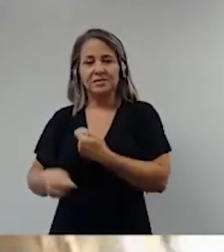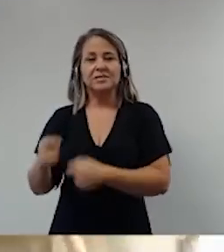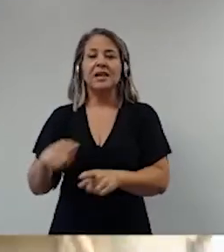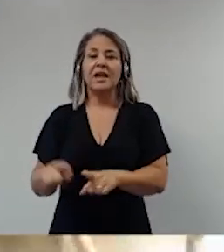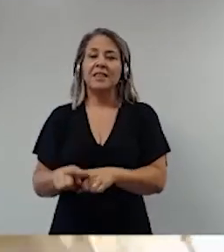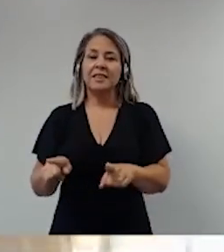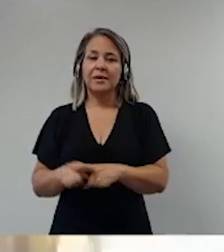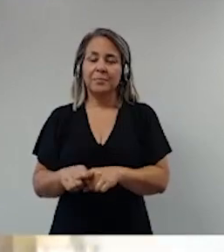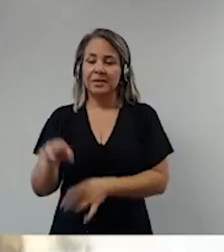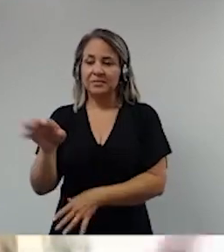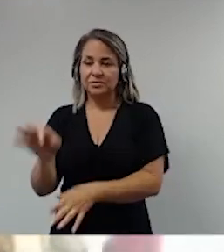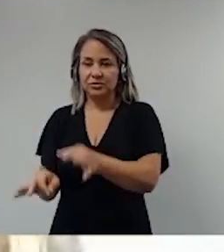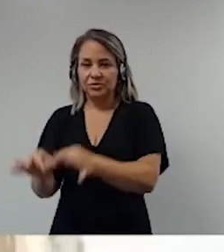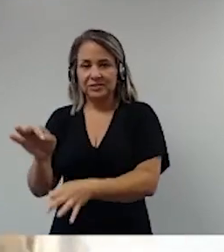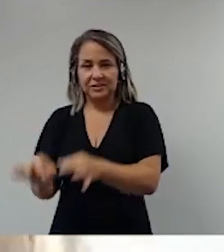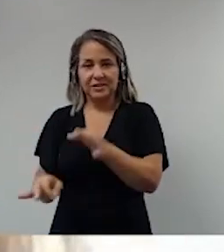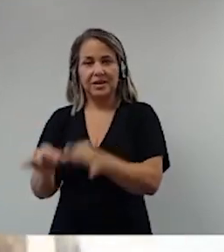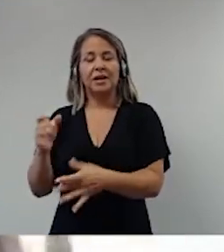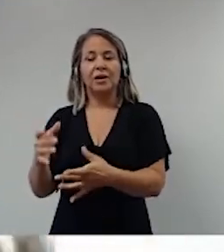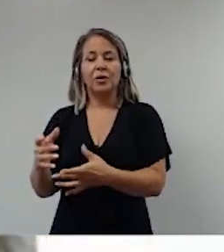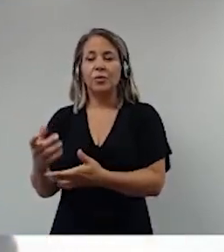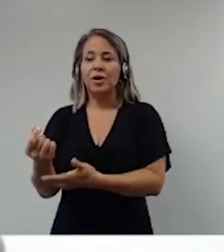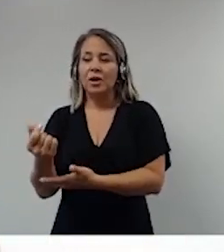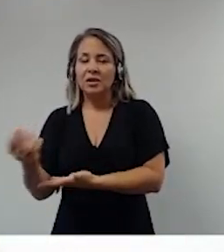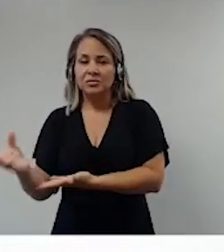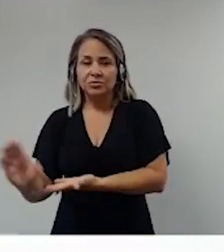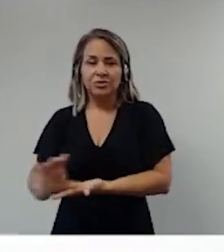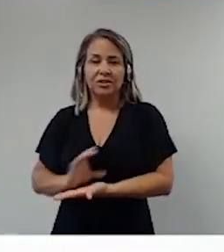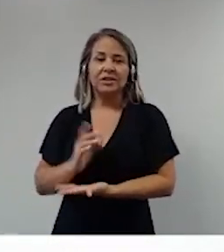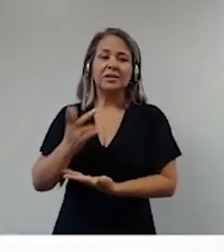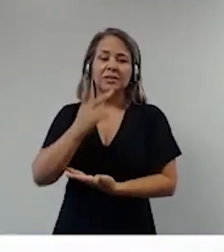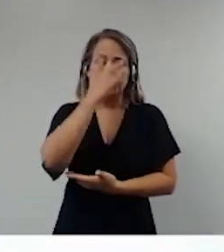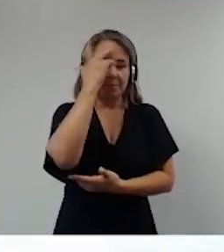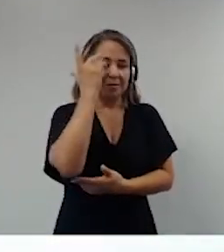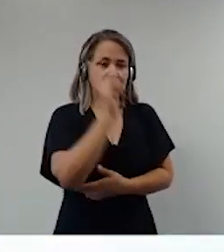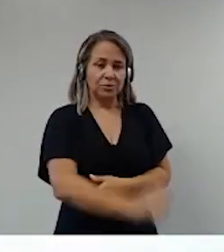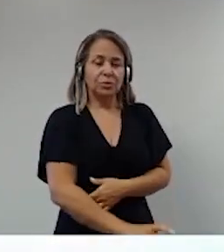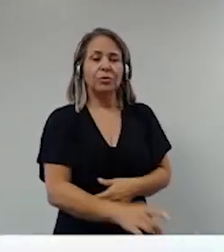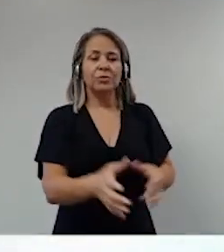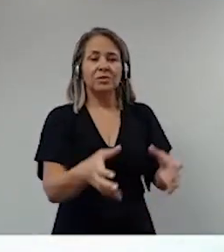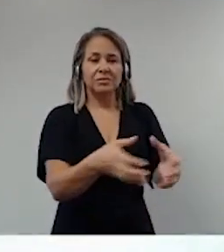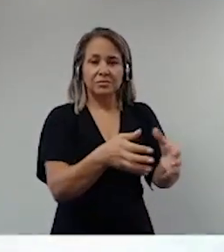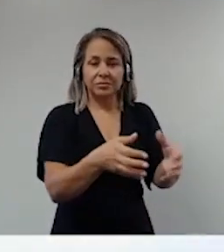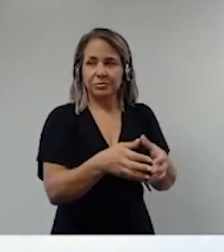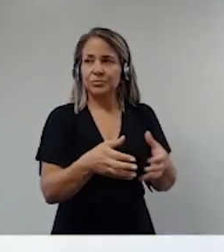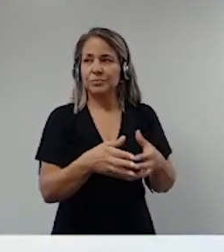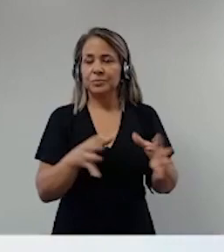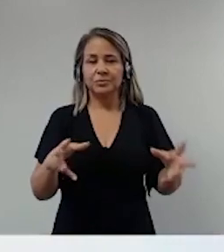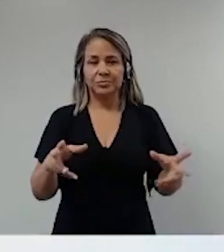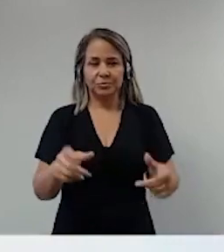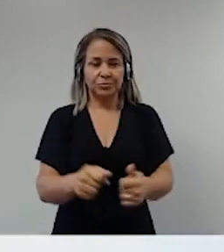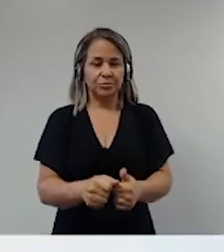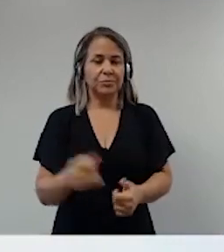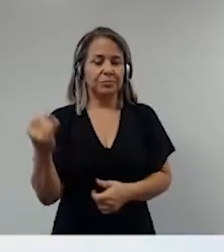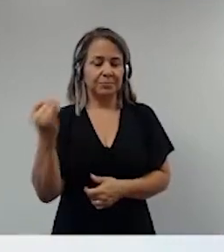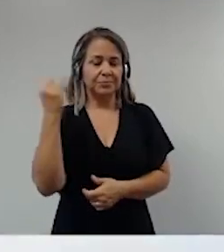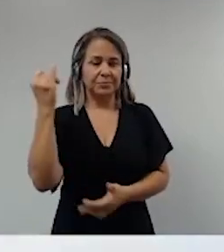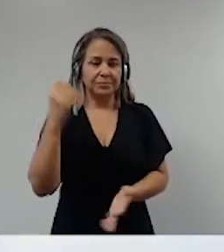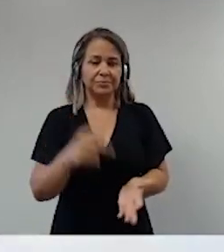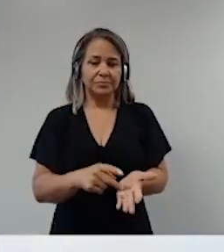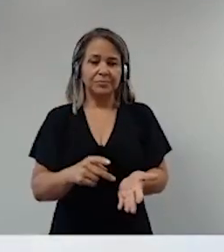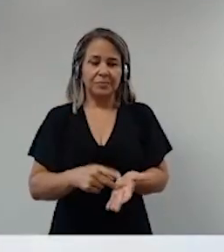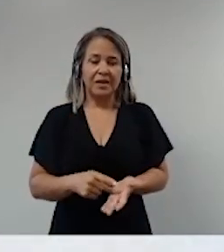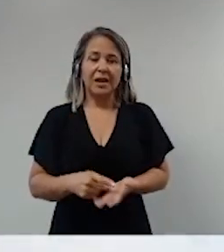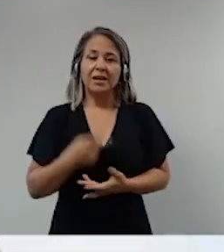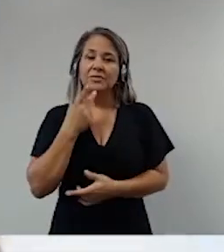aspecto negocial, né, de faturamento, pessoas, time, gestão de pessoas, muito importante. Vamos falar um